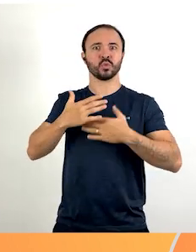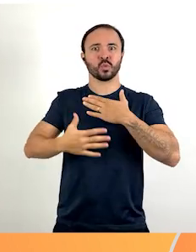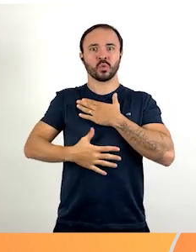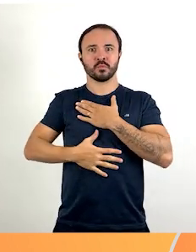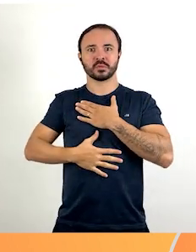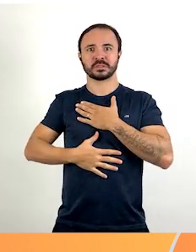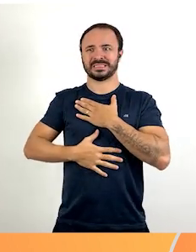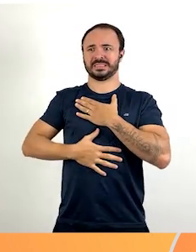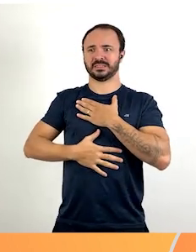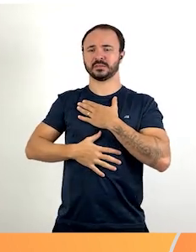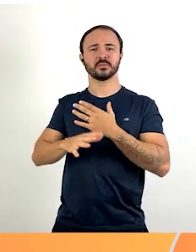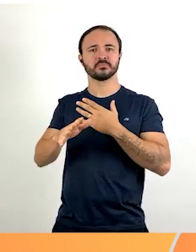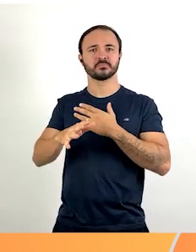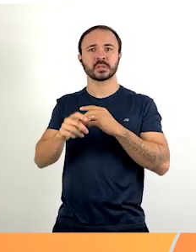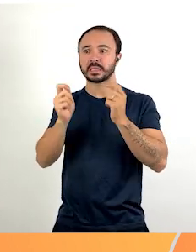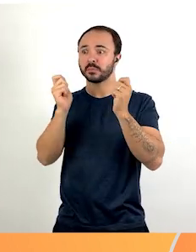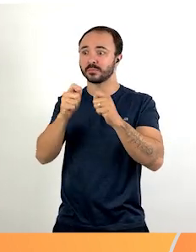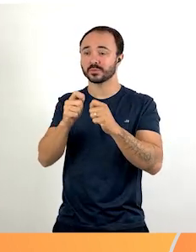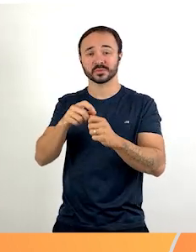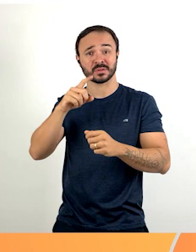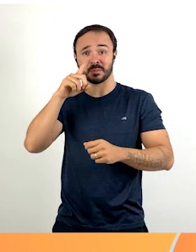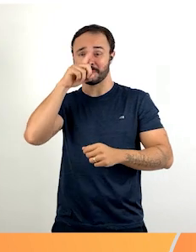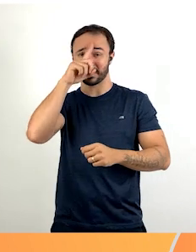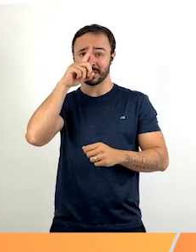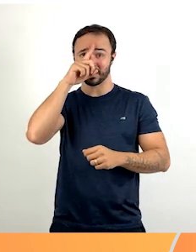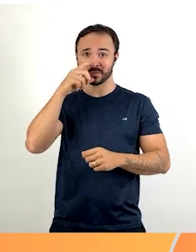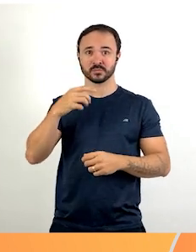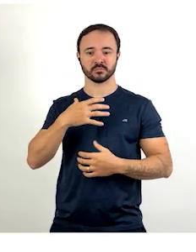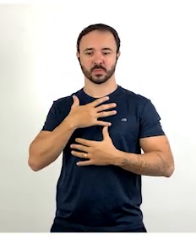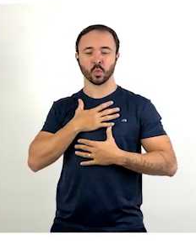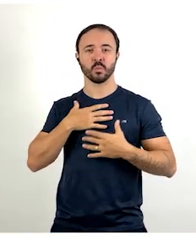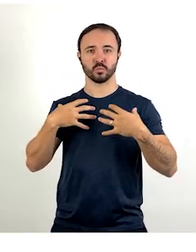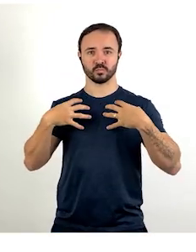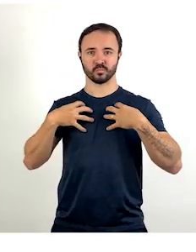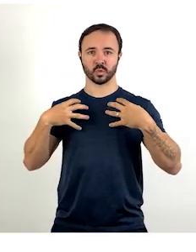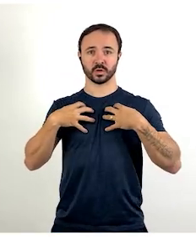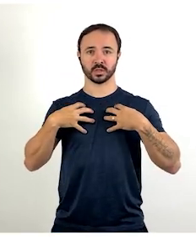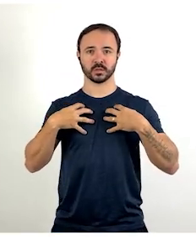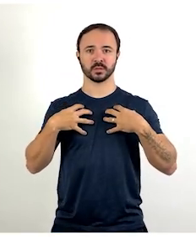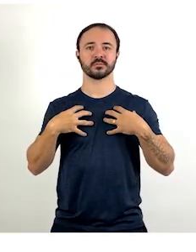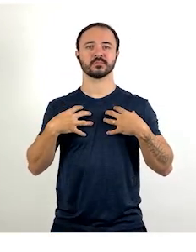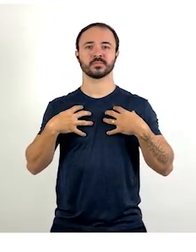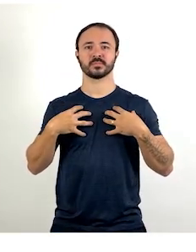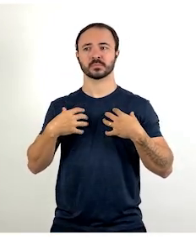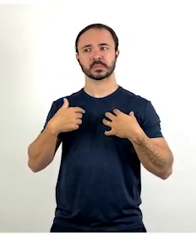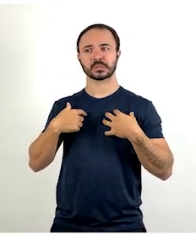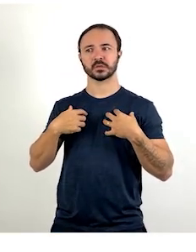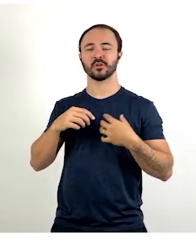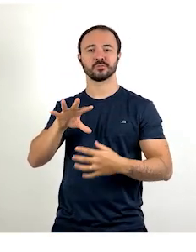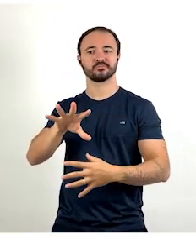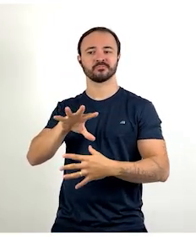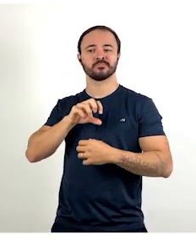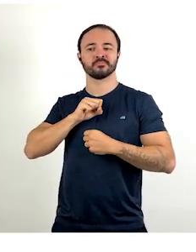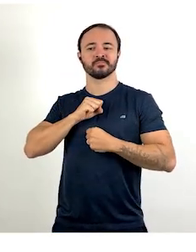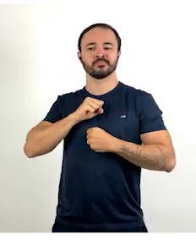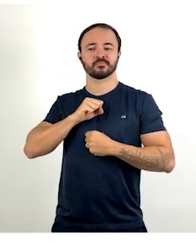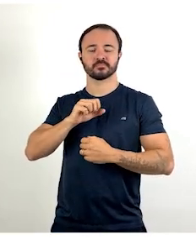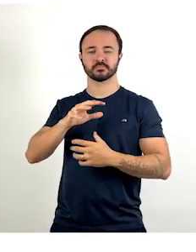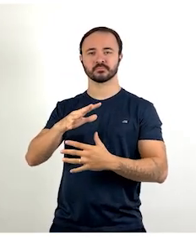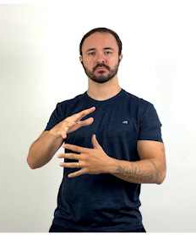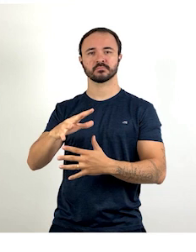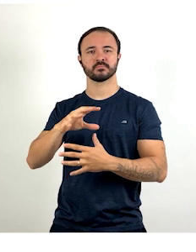temos a contração muito abrupta dos músculos peitorais. Os músculos peitorais, entre outros, estão relacionados à nossa